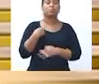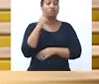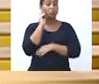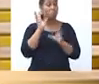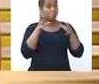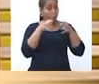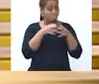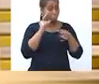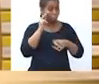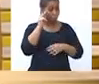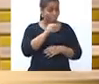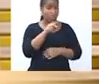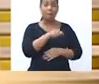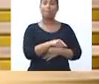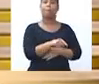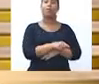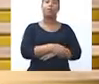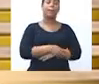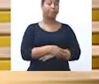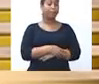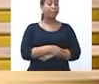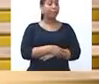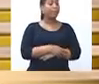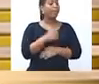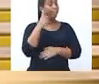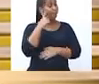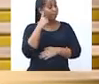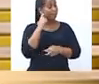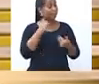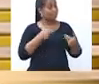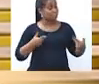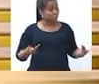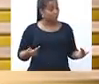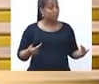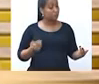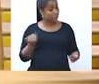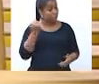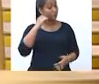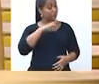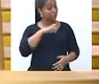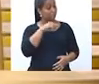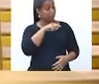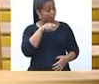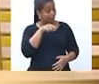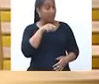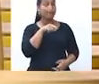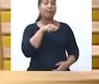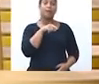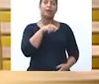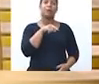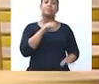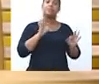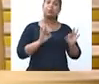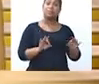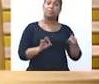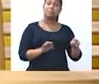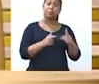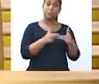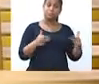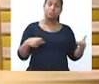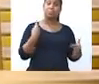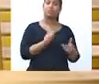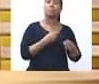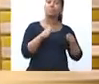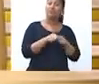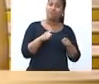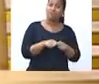grupo minoritário, isso é muito legal, e pensa em ações que são importantes para eles, certamente essas ações que a gente